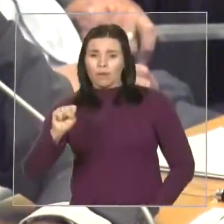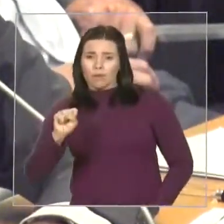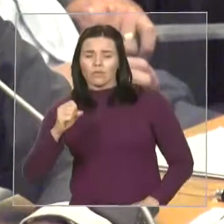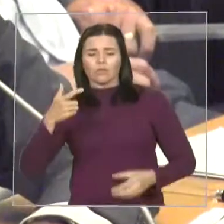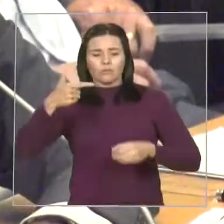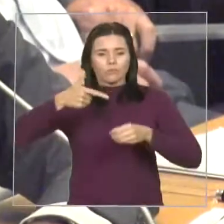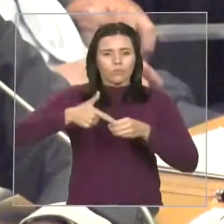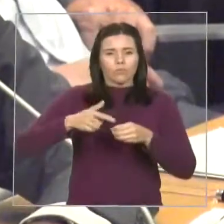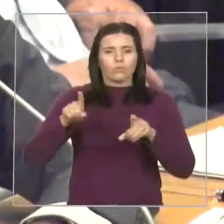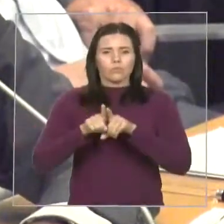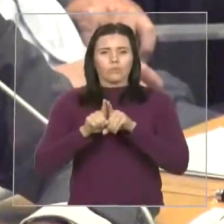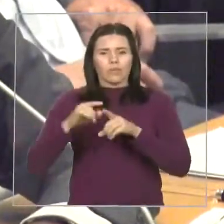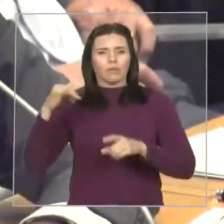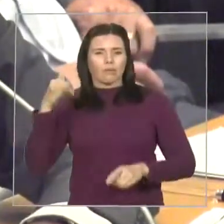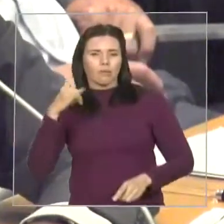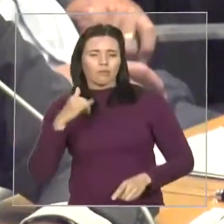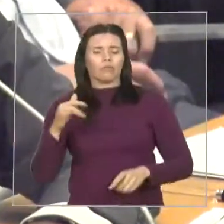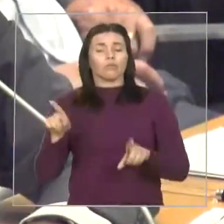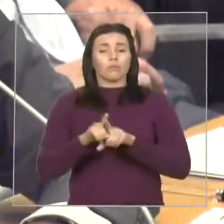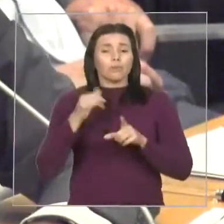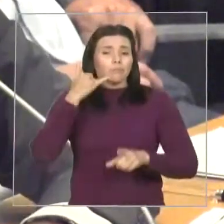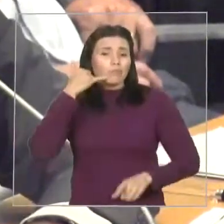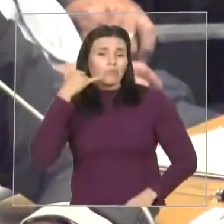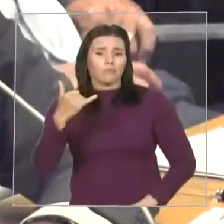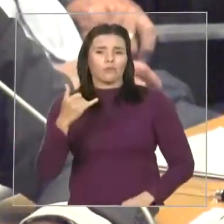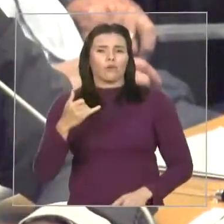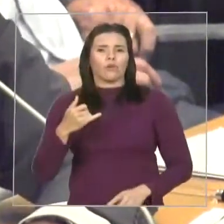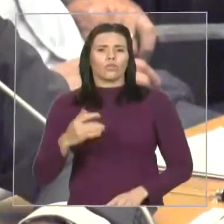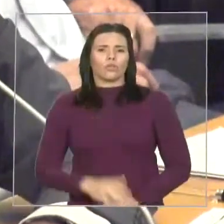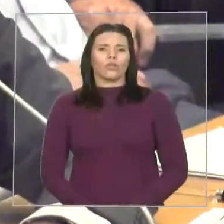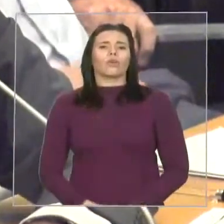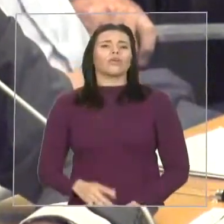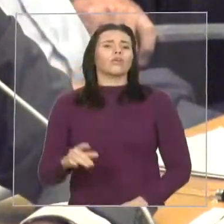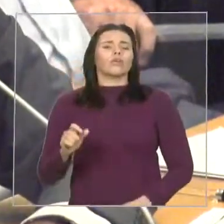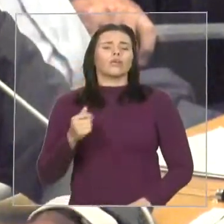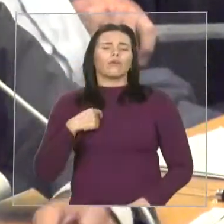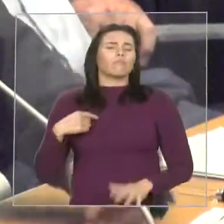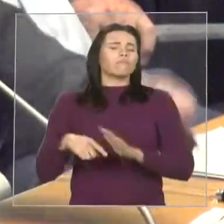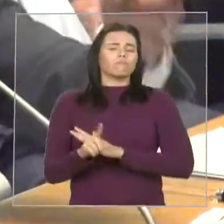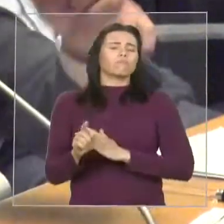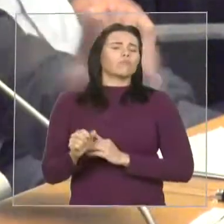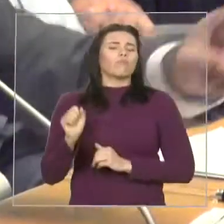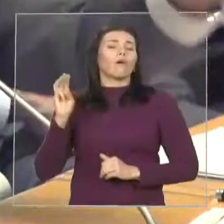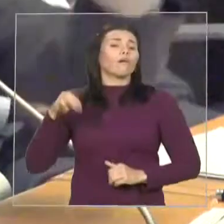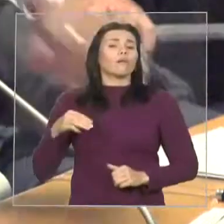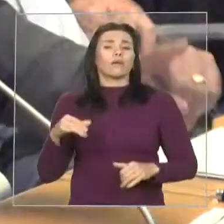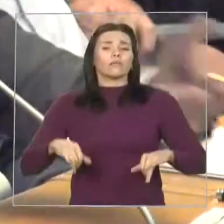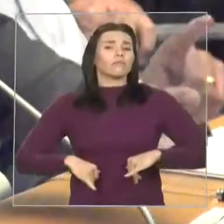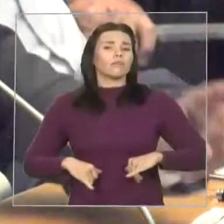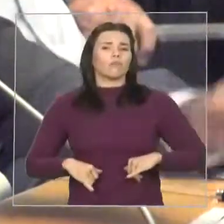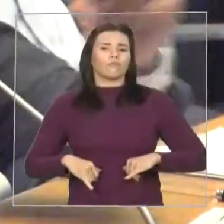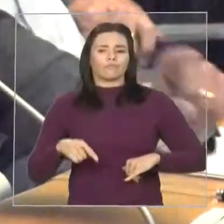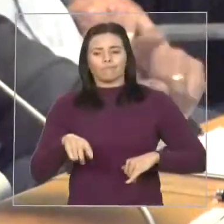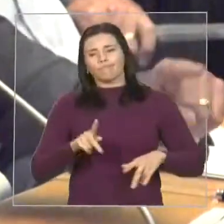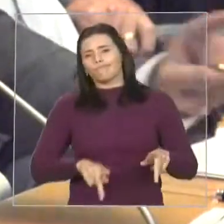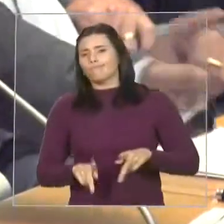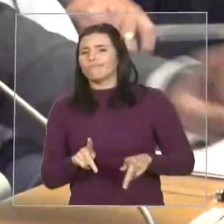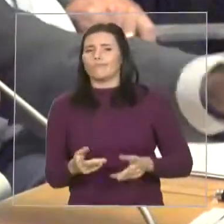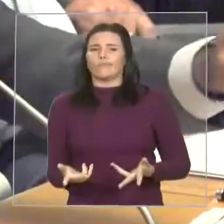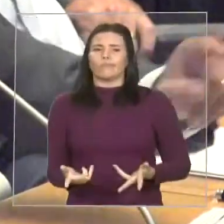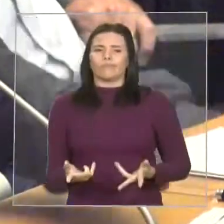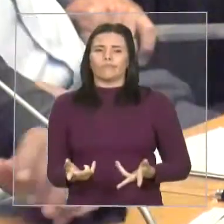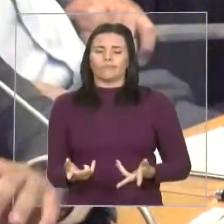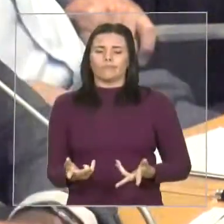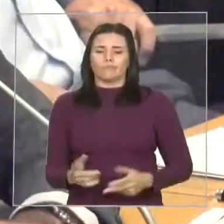combustível, na conta de telefone, que prejudica a população. E agora que o Estado pode arrecadar 250 milhões